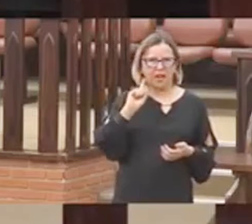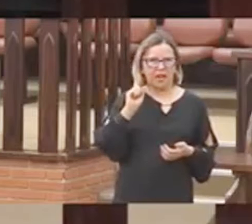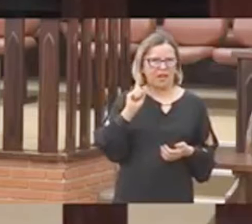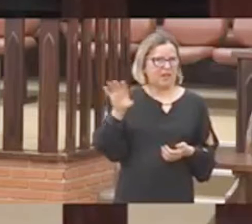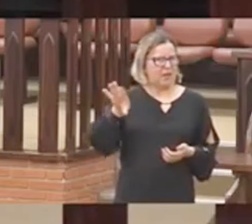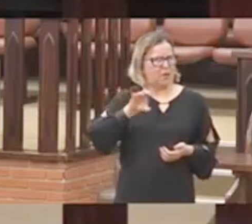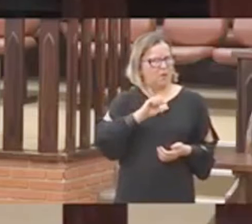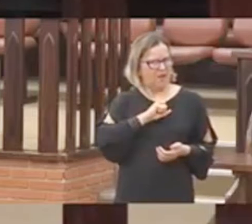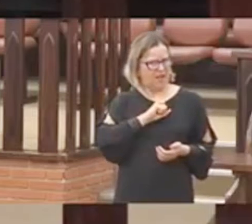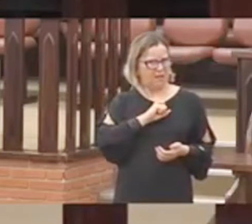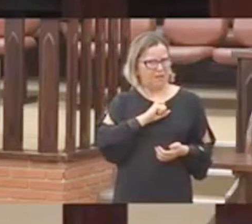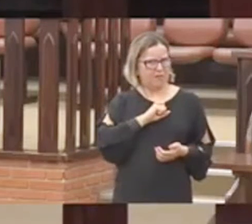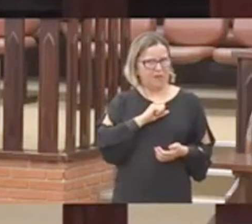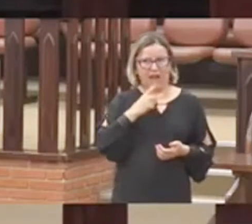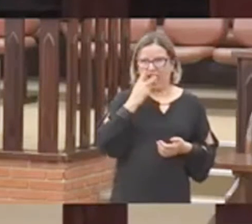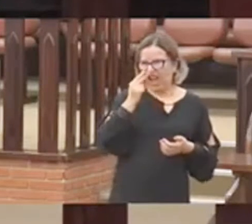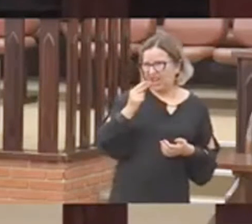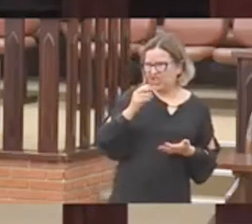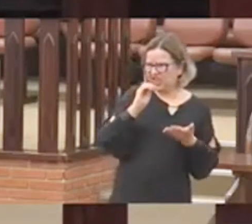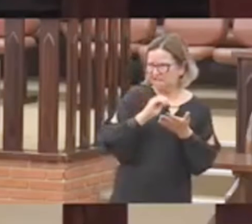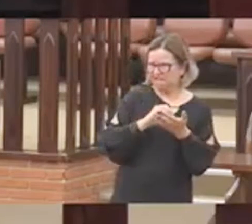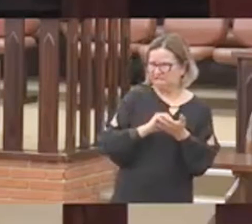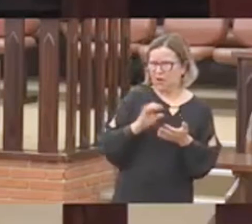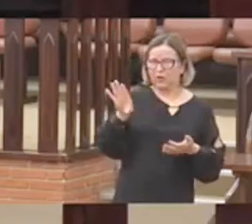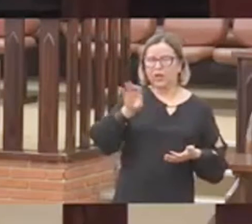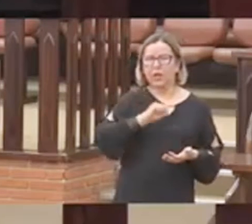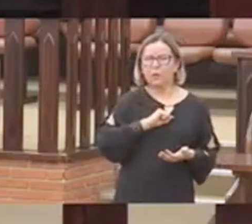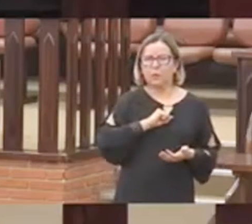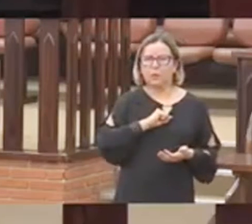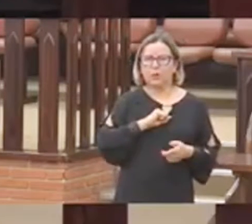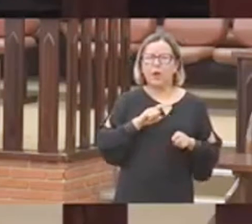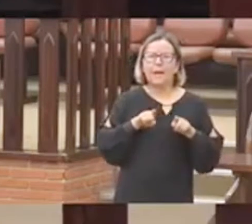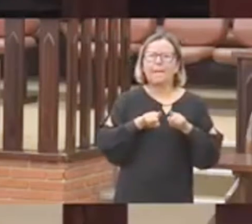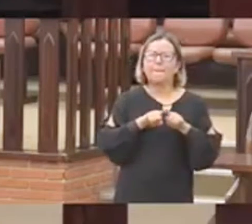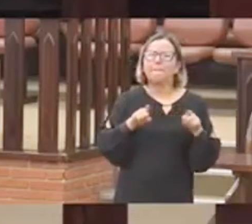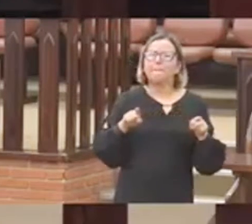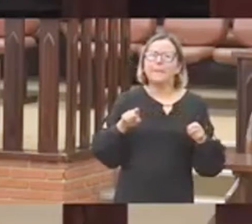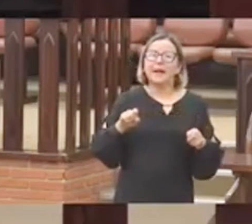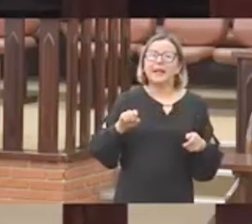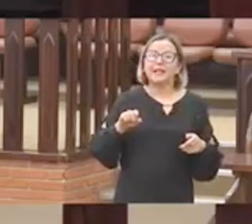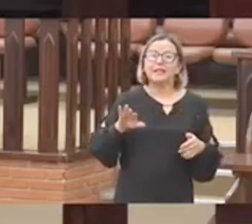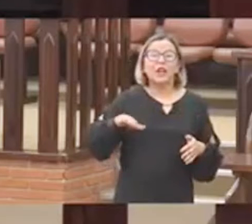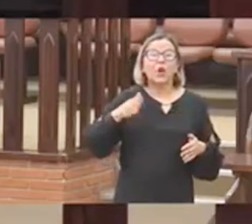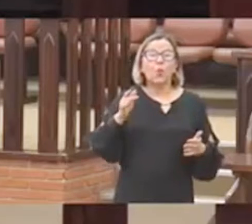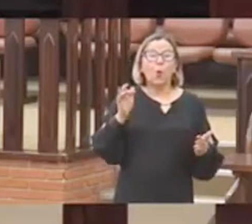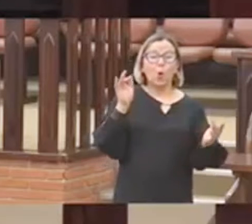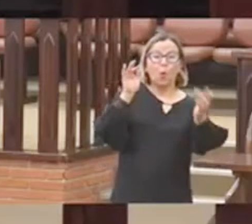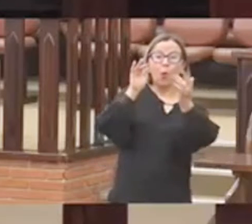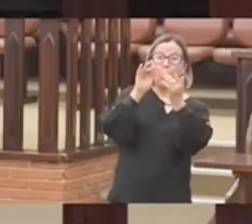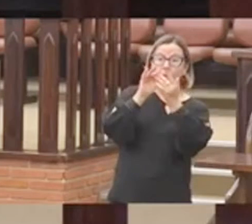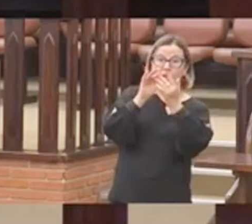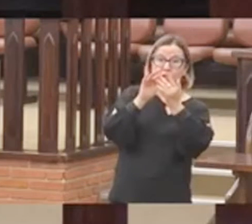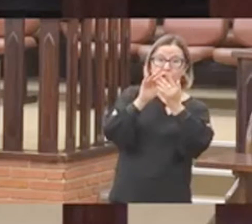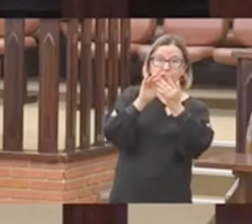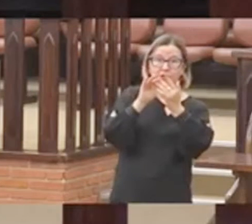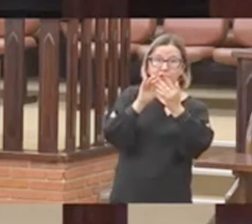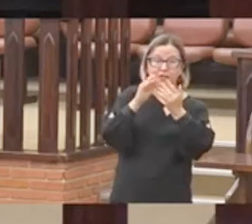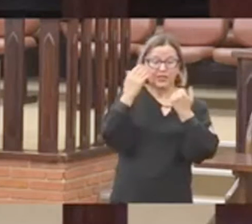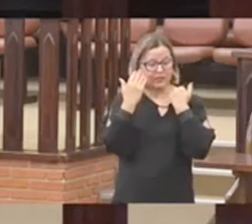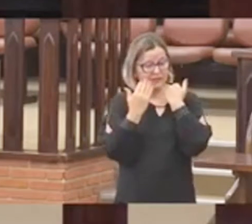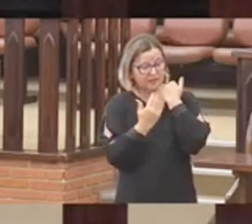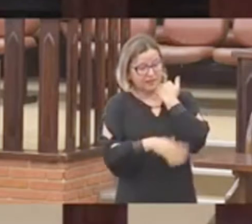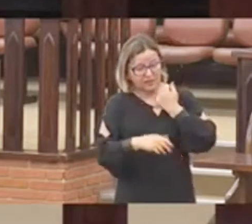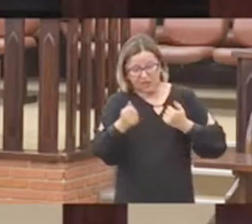seus pais. Mas qual é o objetivo disso? O objetivo de você corrigir os seus